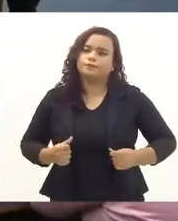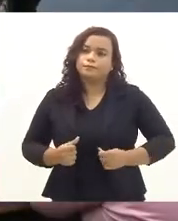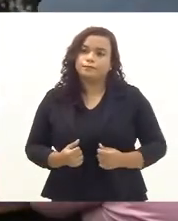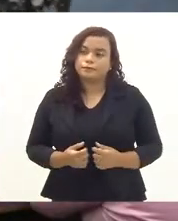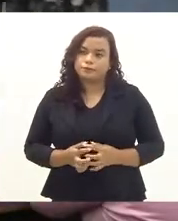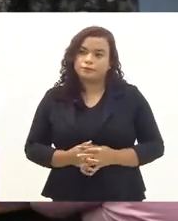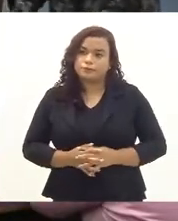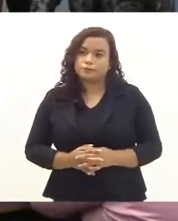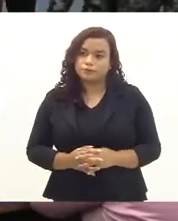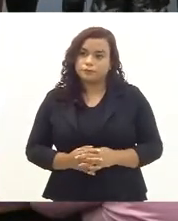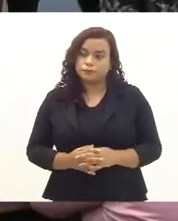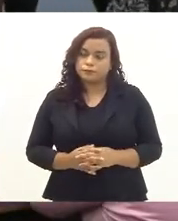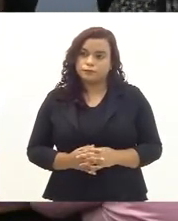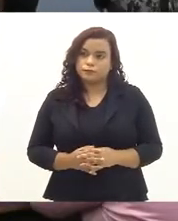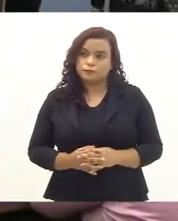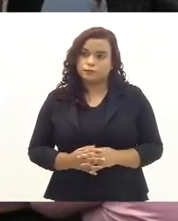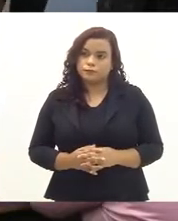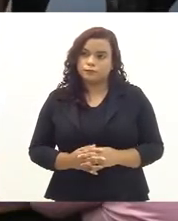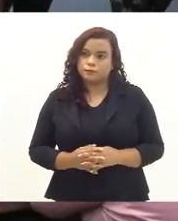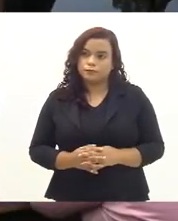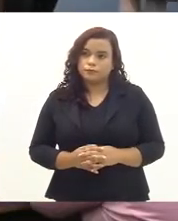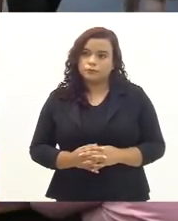E aí